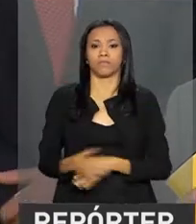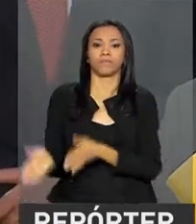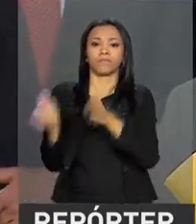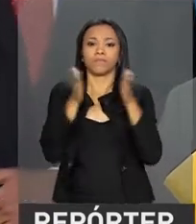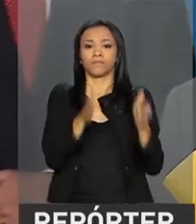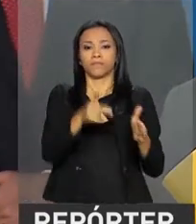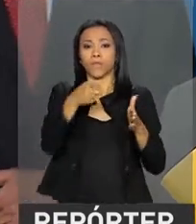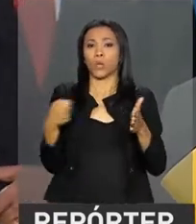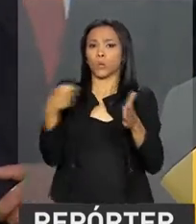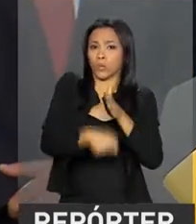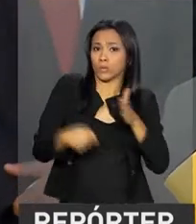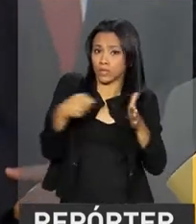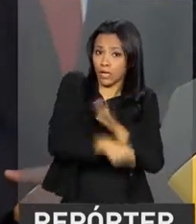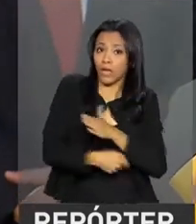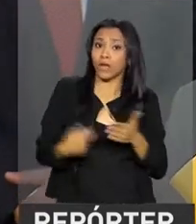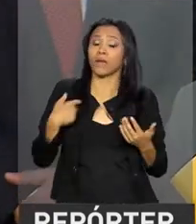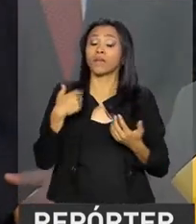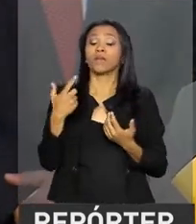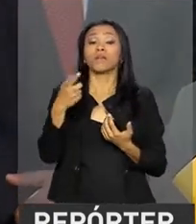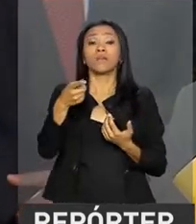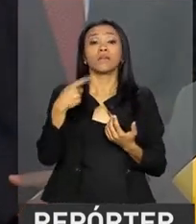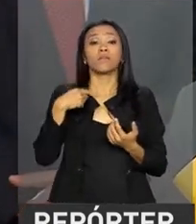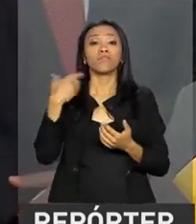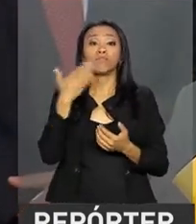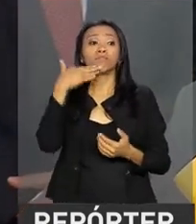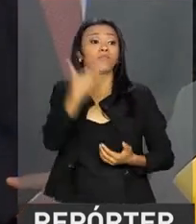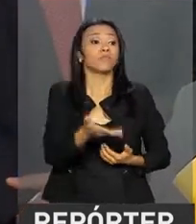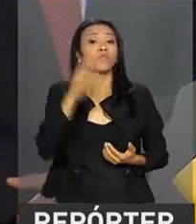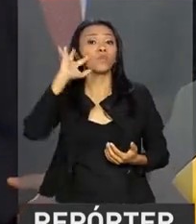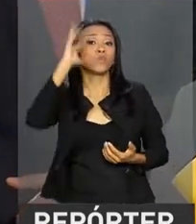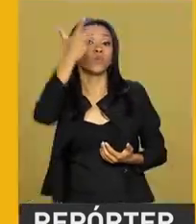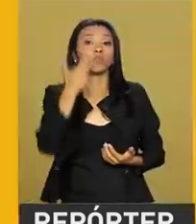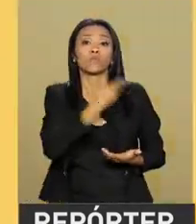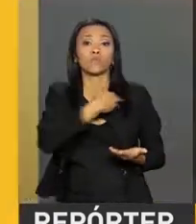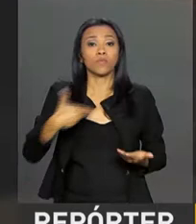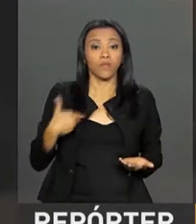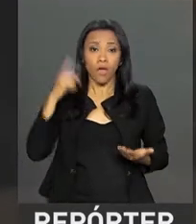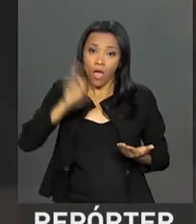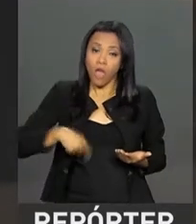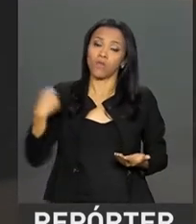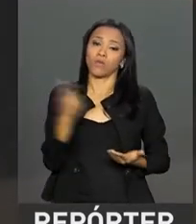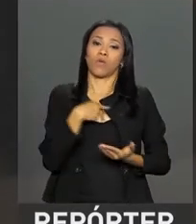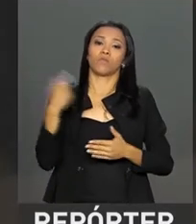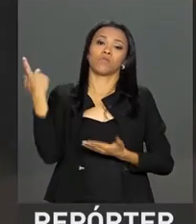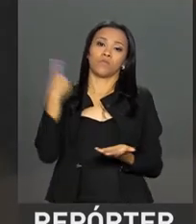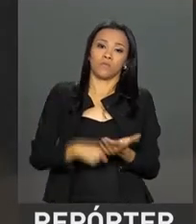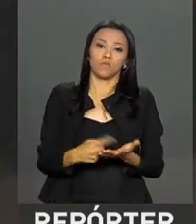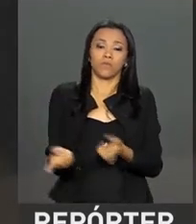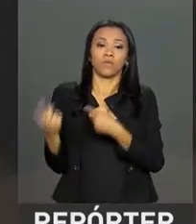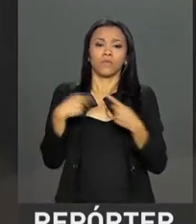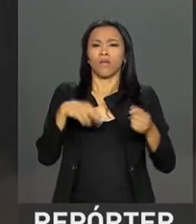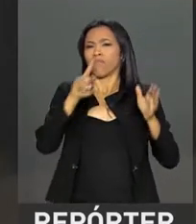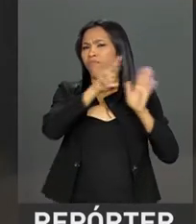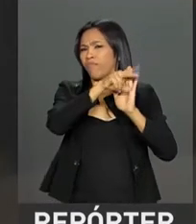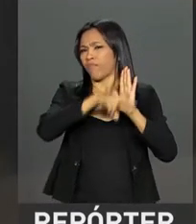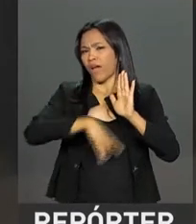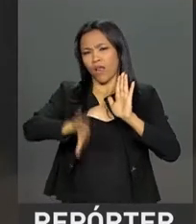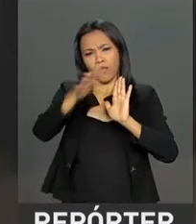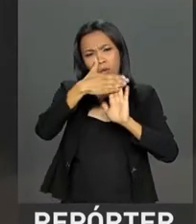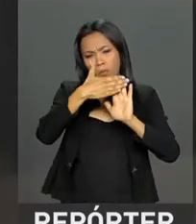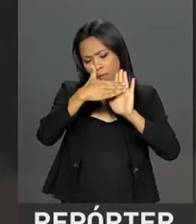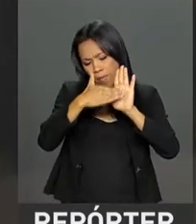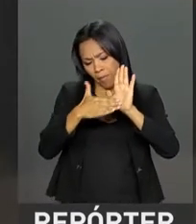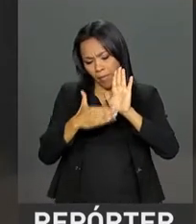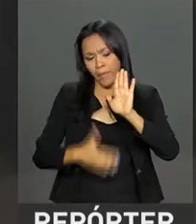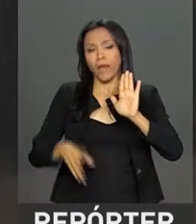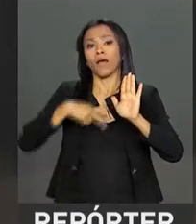os trabalhadores e cobrar soluções do estado é o nosso papel entre as propostas a retomada de obras públicas